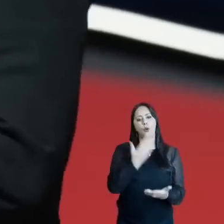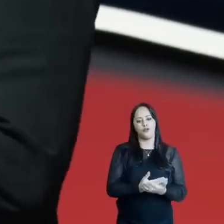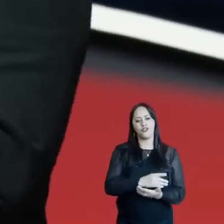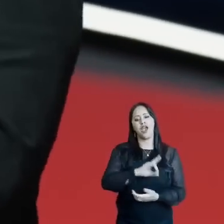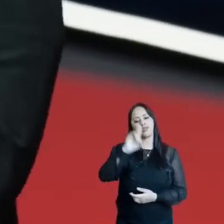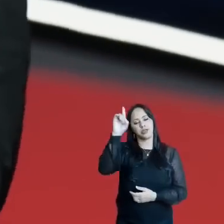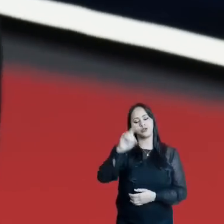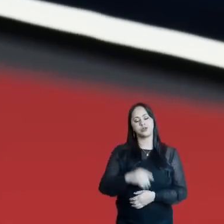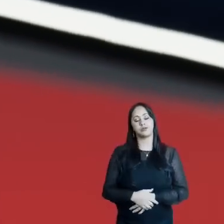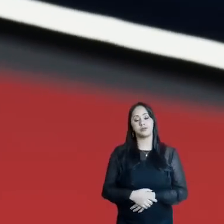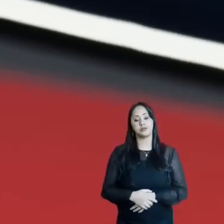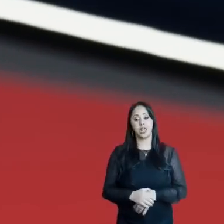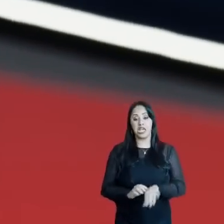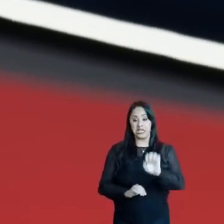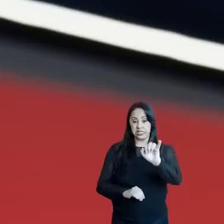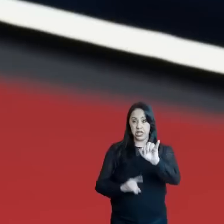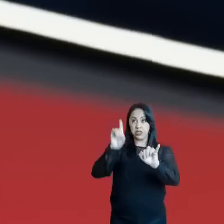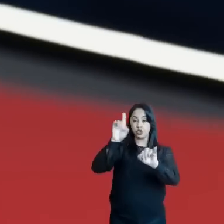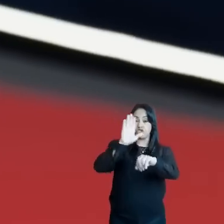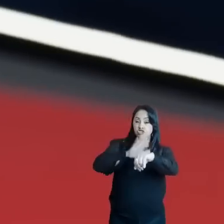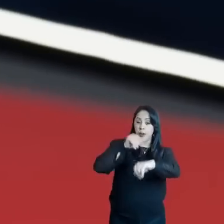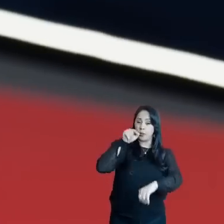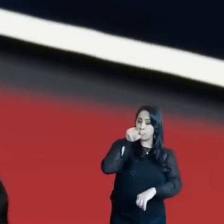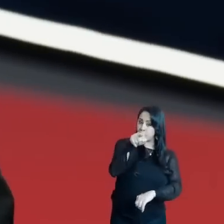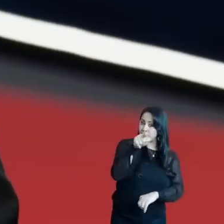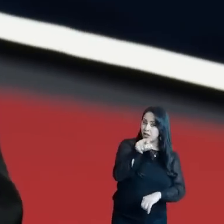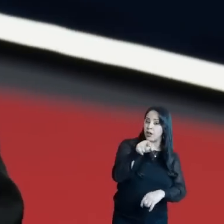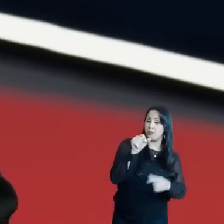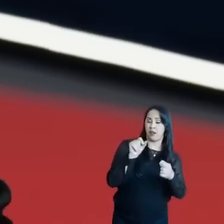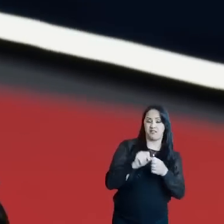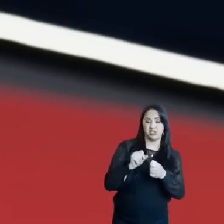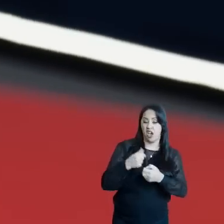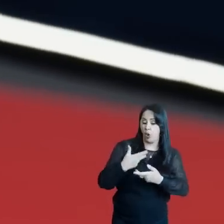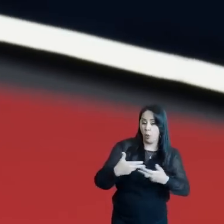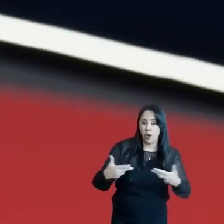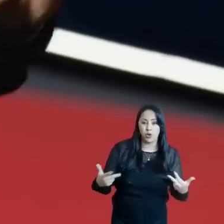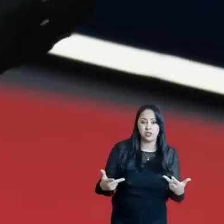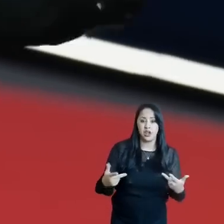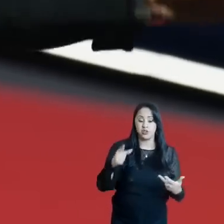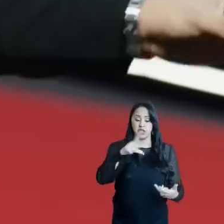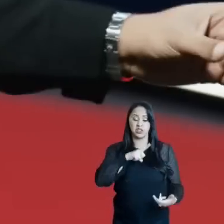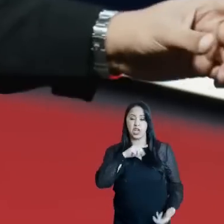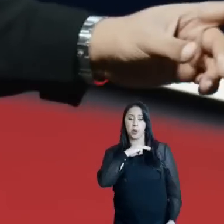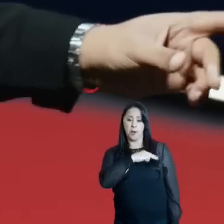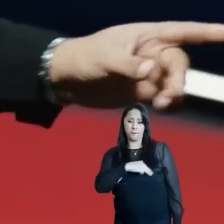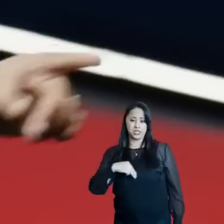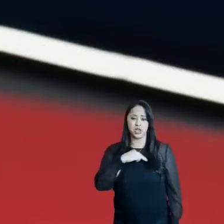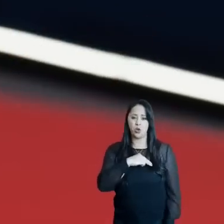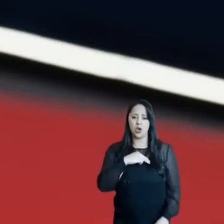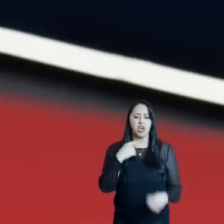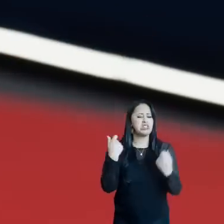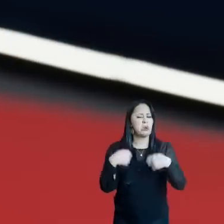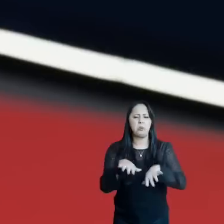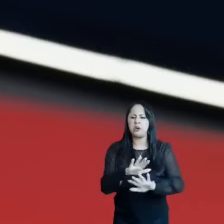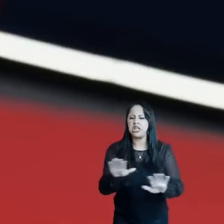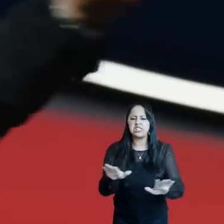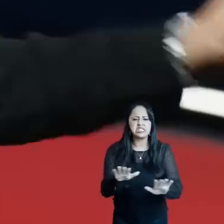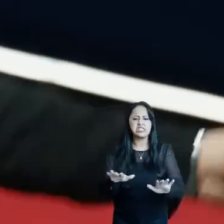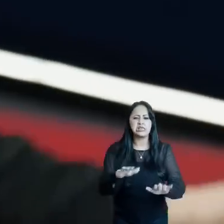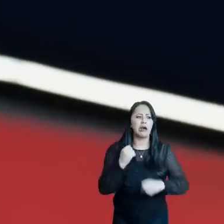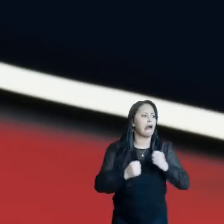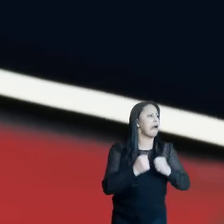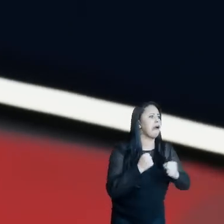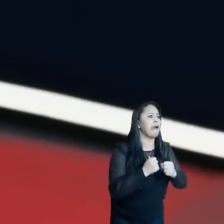te chamou para fazer alguma coisa, se Ele te deu alguma missão, você não precisa correr para o homem, você não